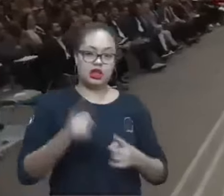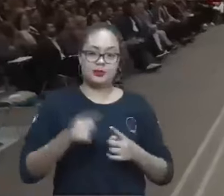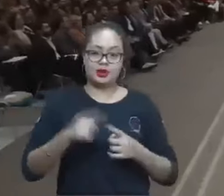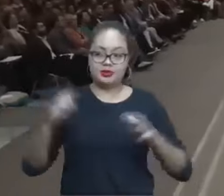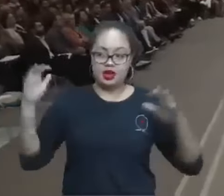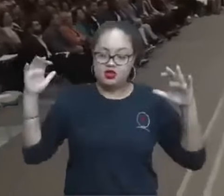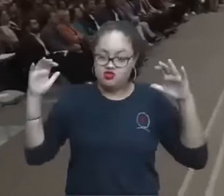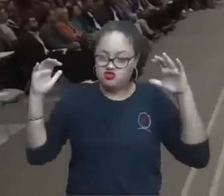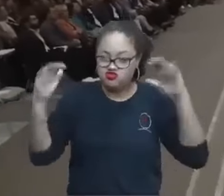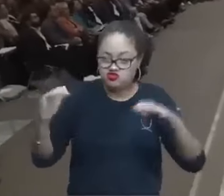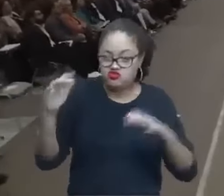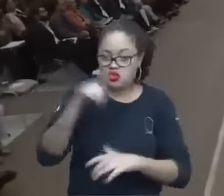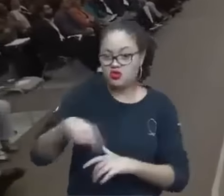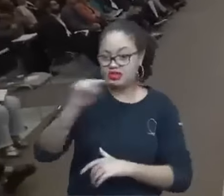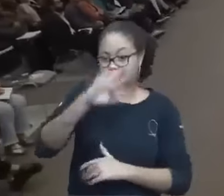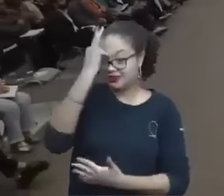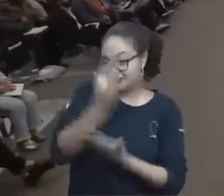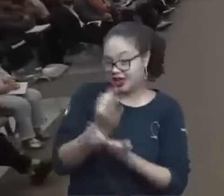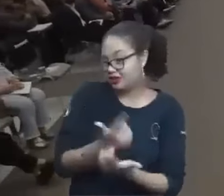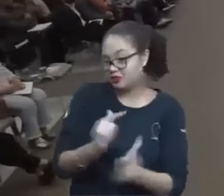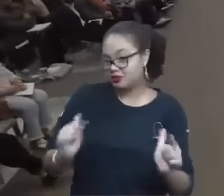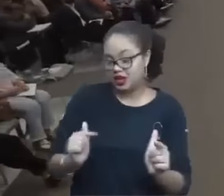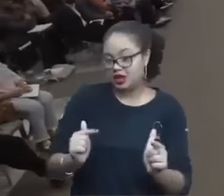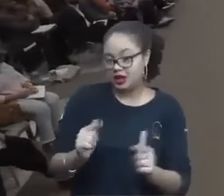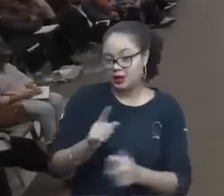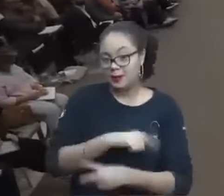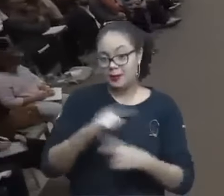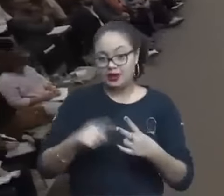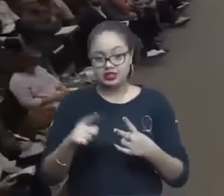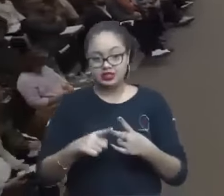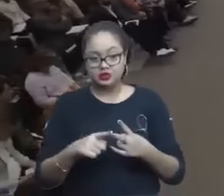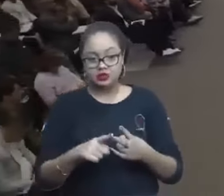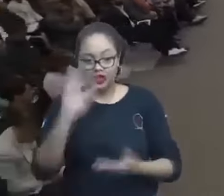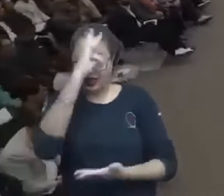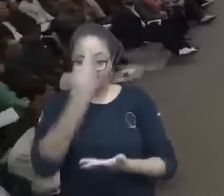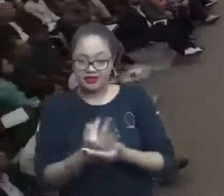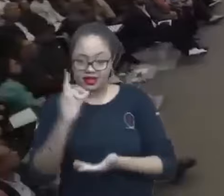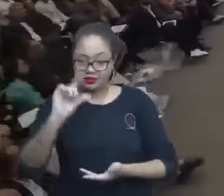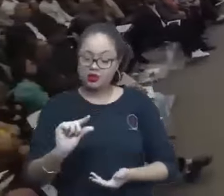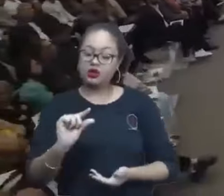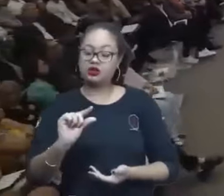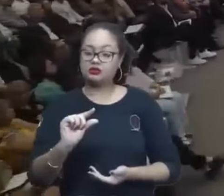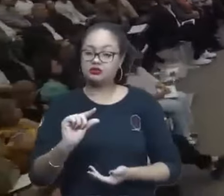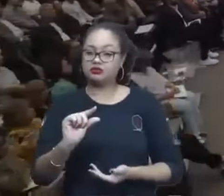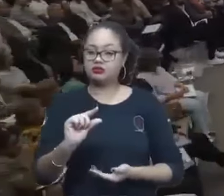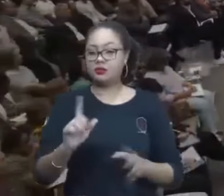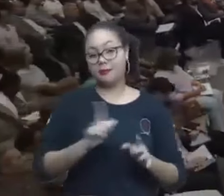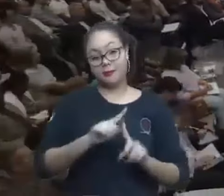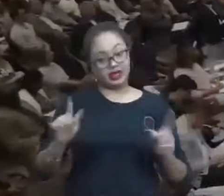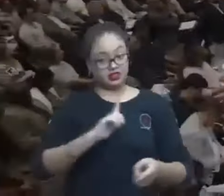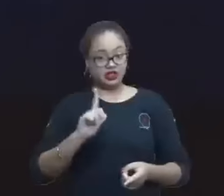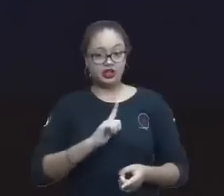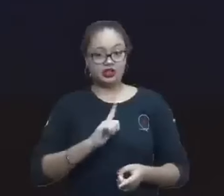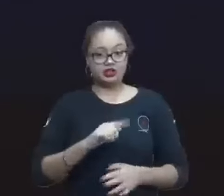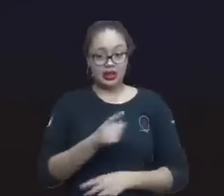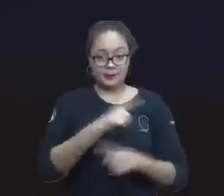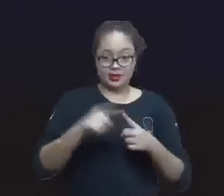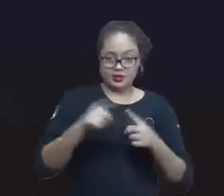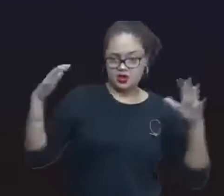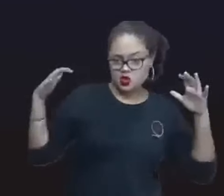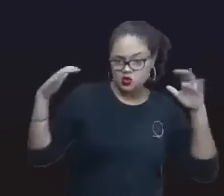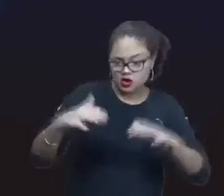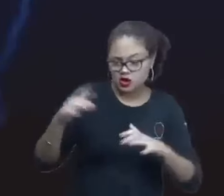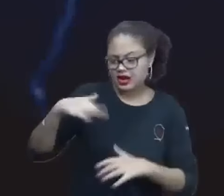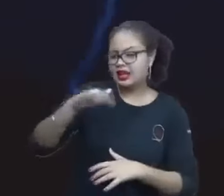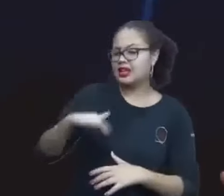tempestade vocês não TM fé agora já tem uma pequena fé na primeira tempestade quem